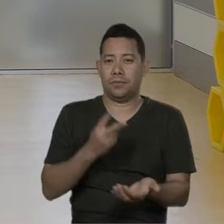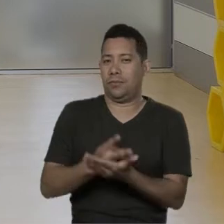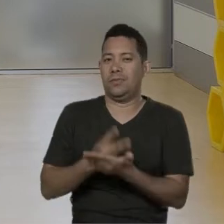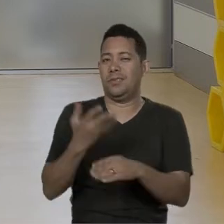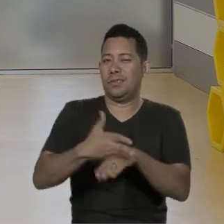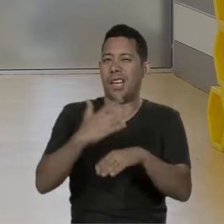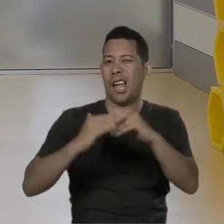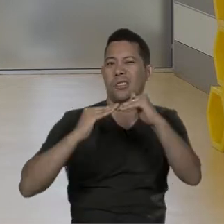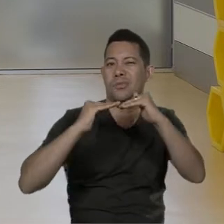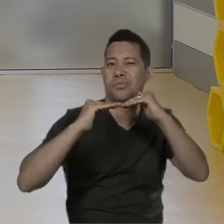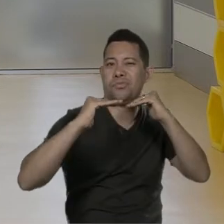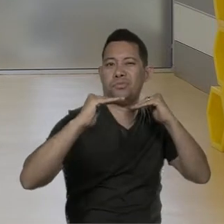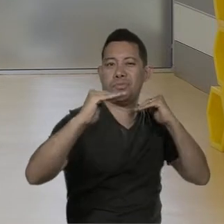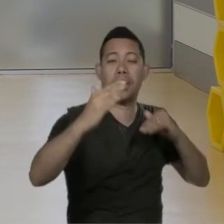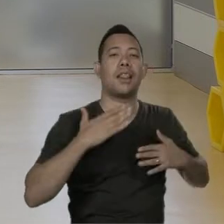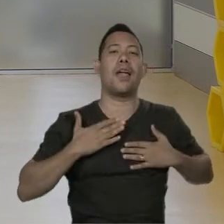bem gostoso.